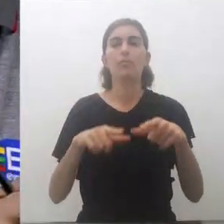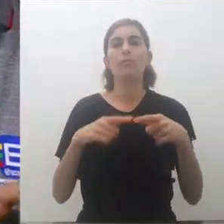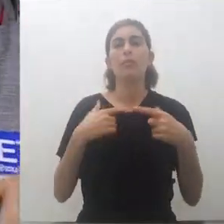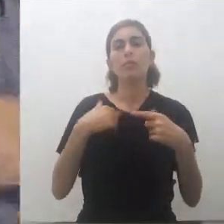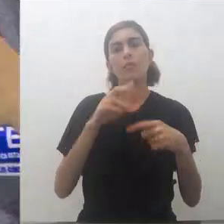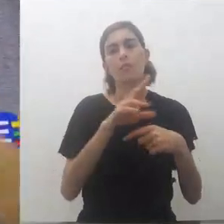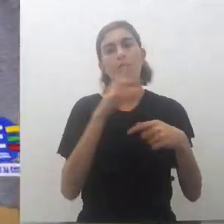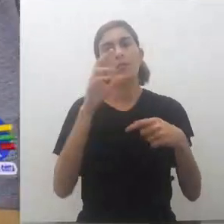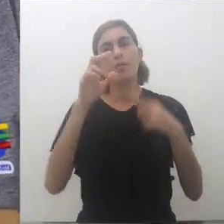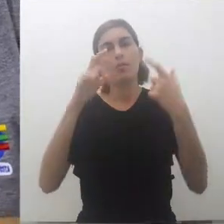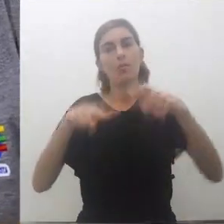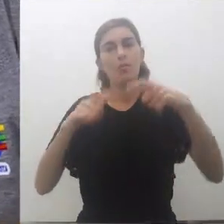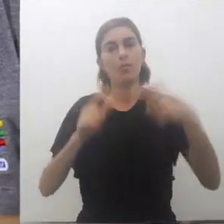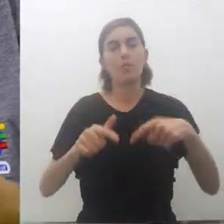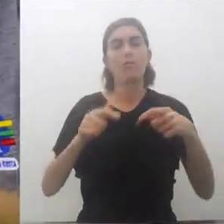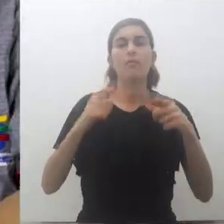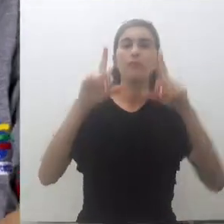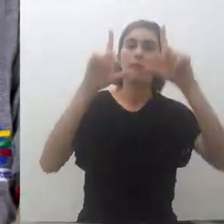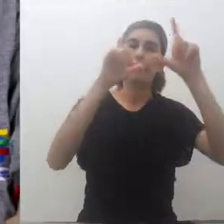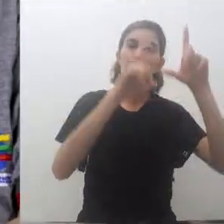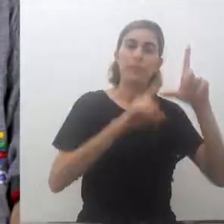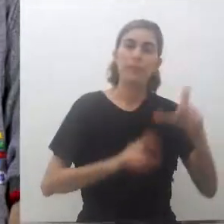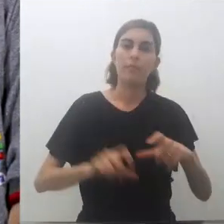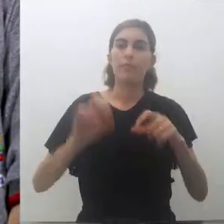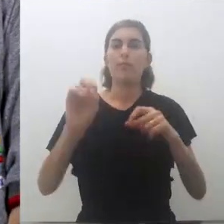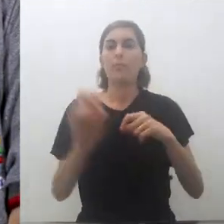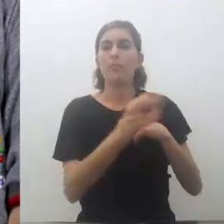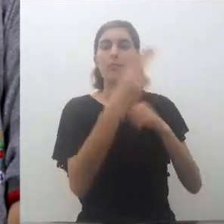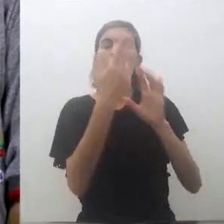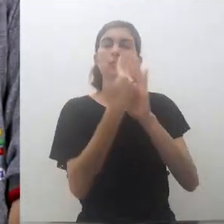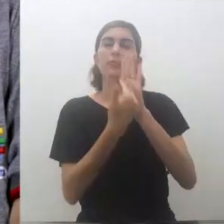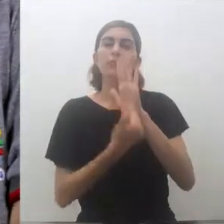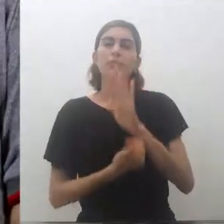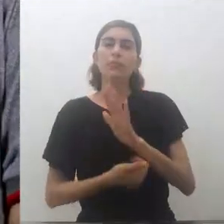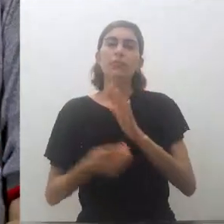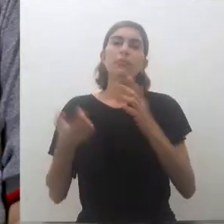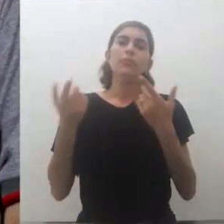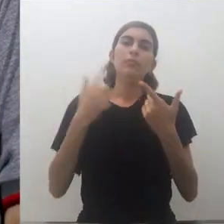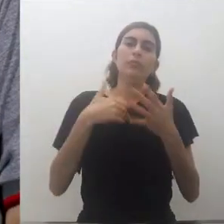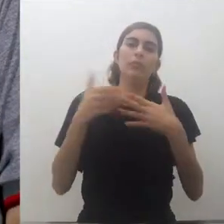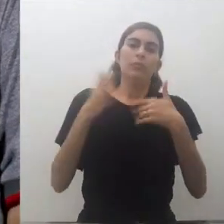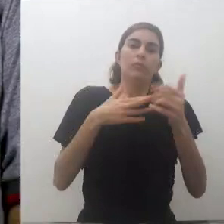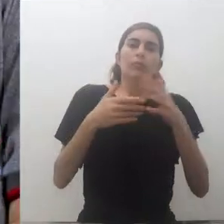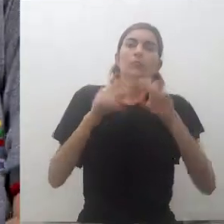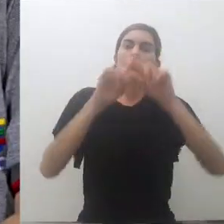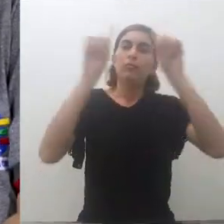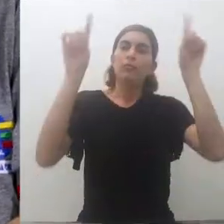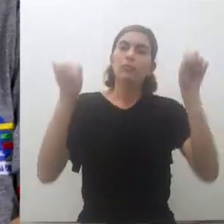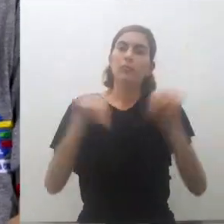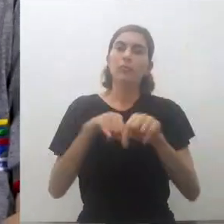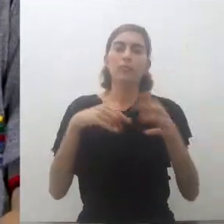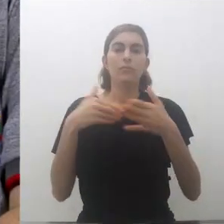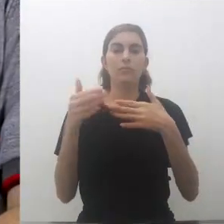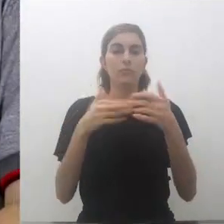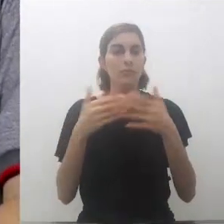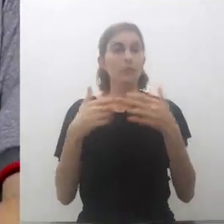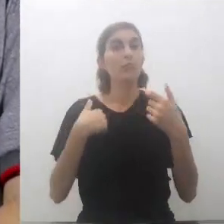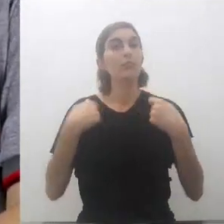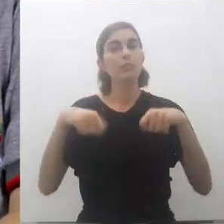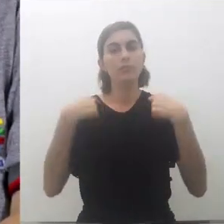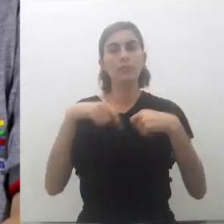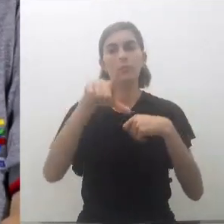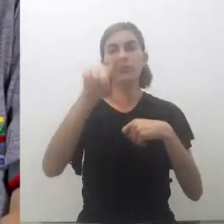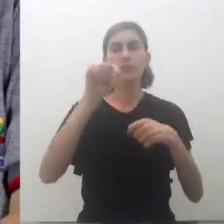ambiente, seja uma fotografia, seja um desenho numa folha ou um quadro em uma pintura. Isso determina a